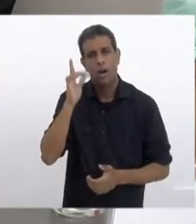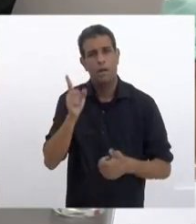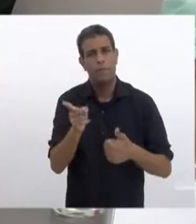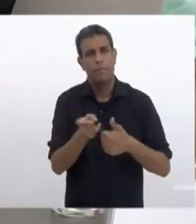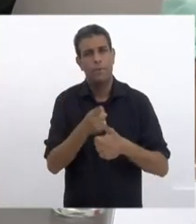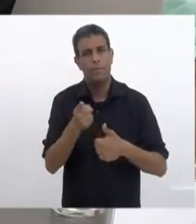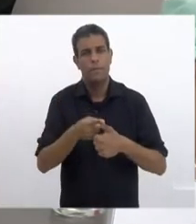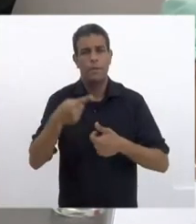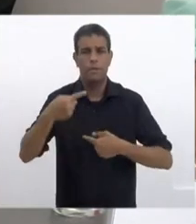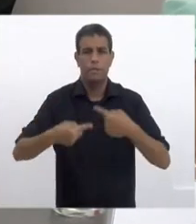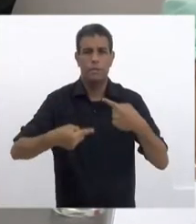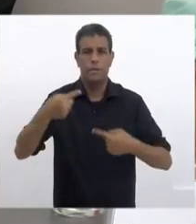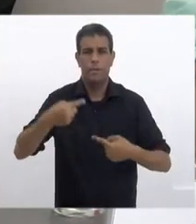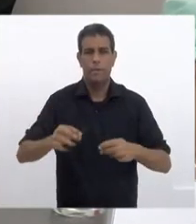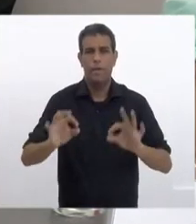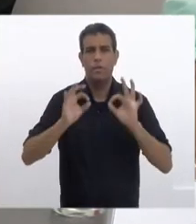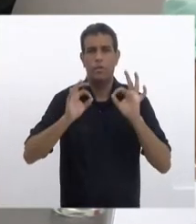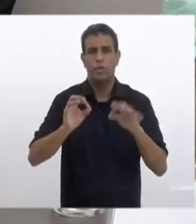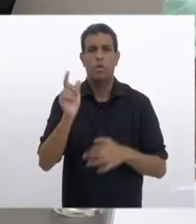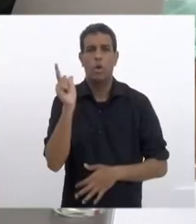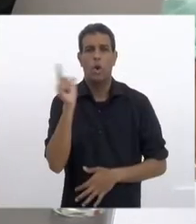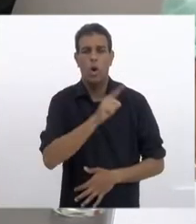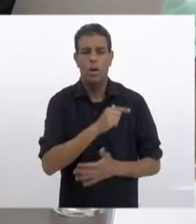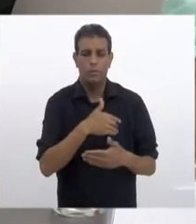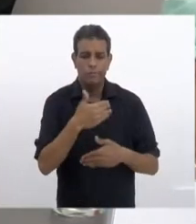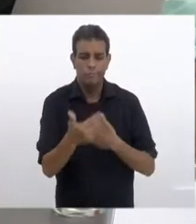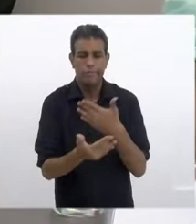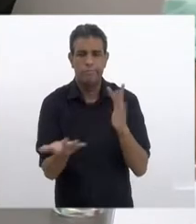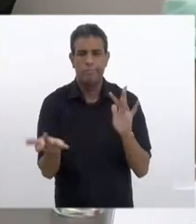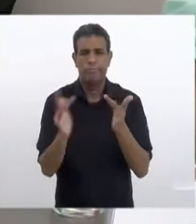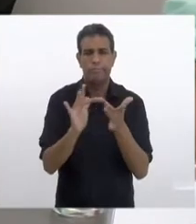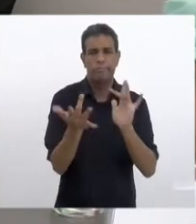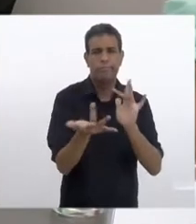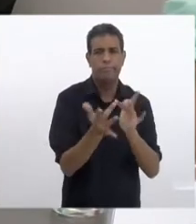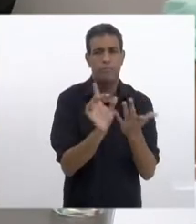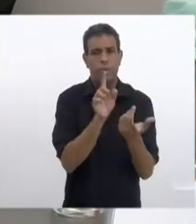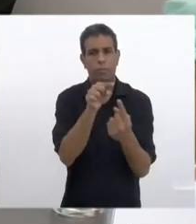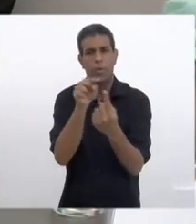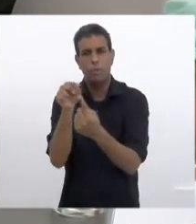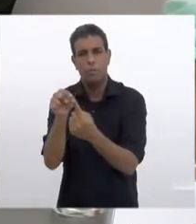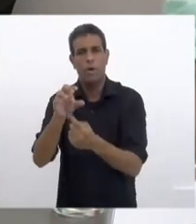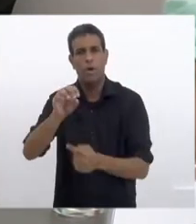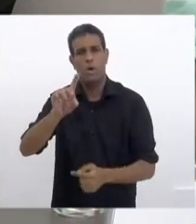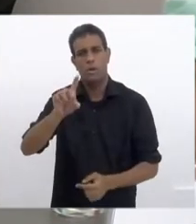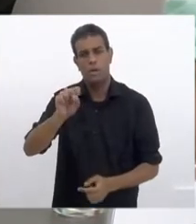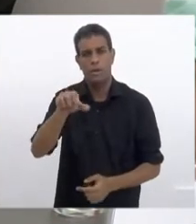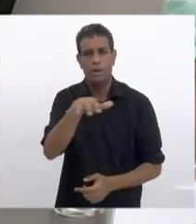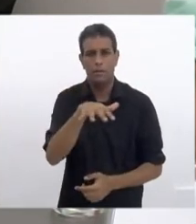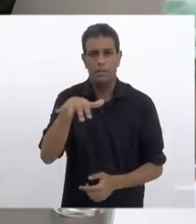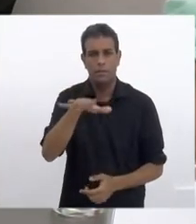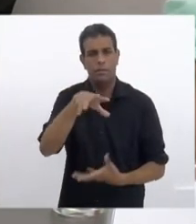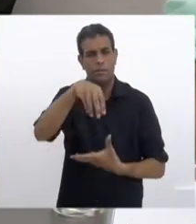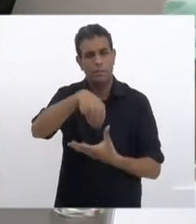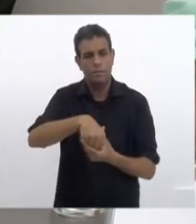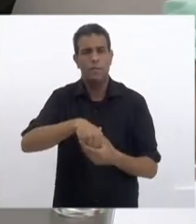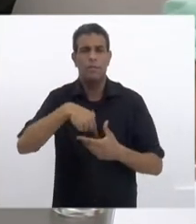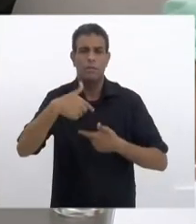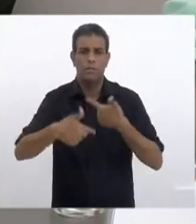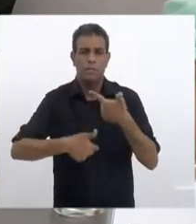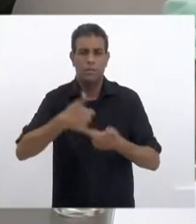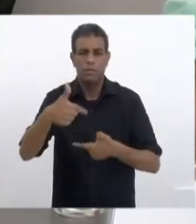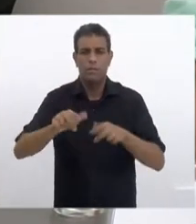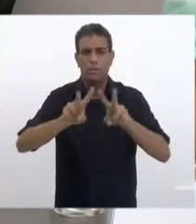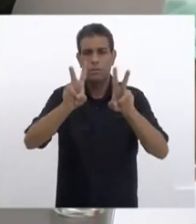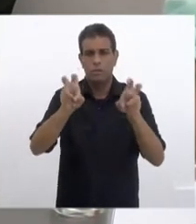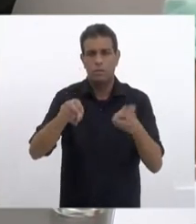de partida, e que é um ponto de partida que se conecta com os objetivos do desenvolvimento sustentável. A gente tem trabalhado dentro